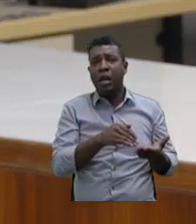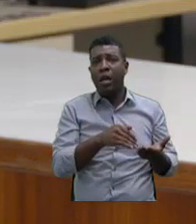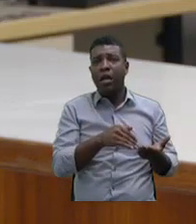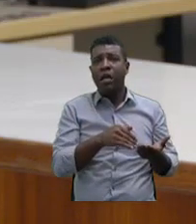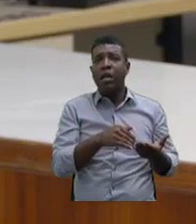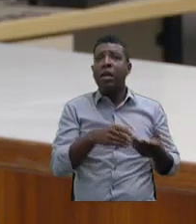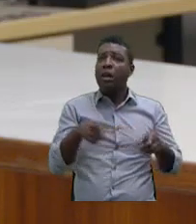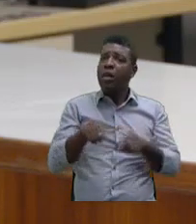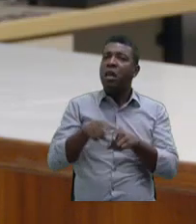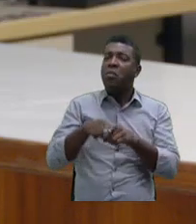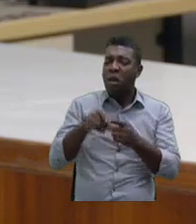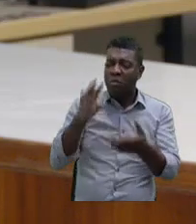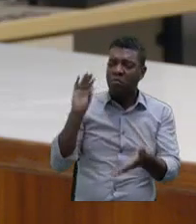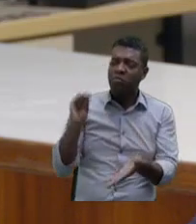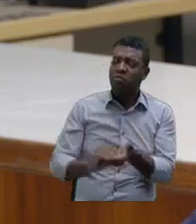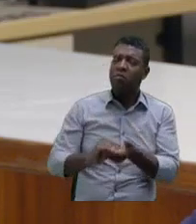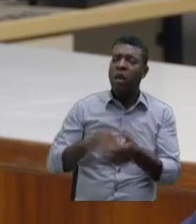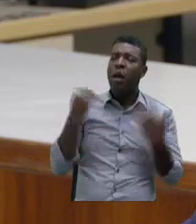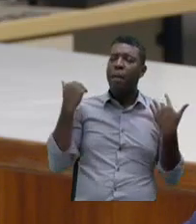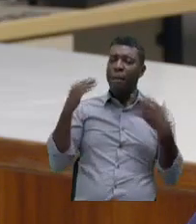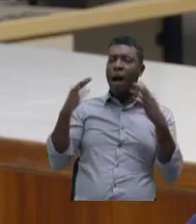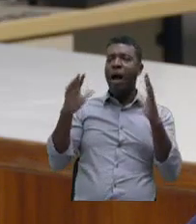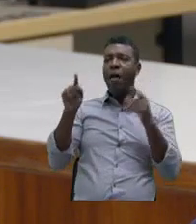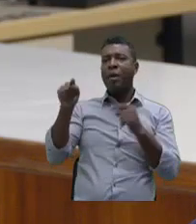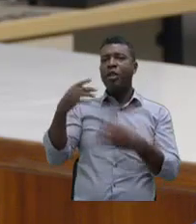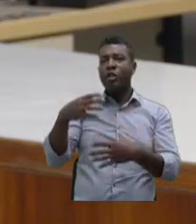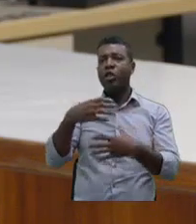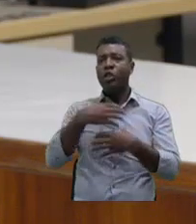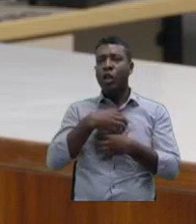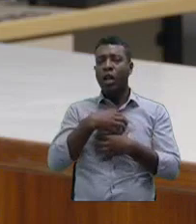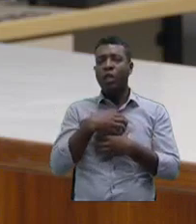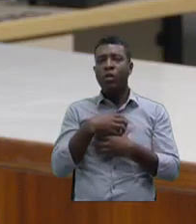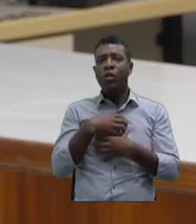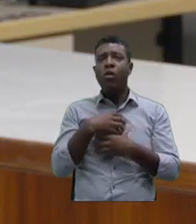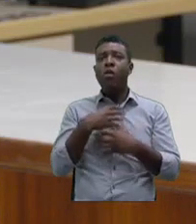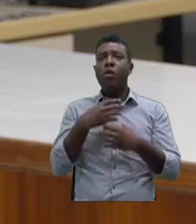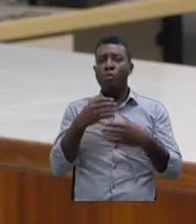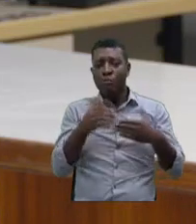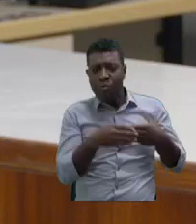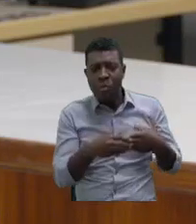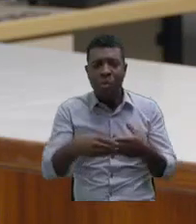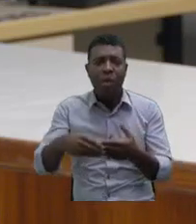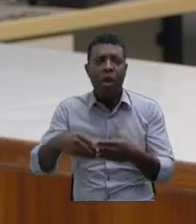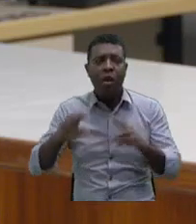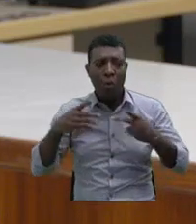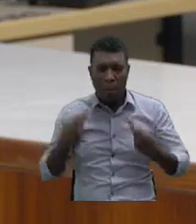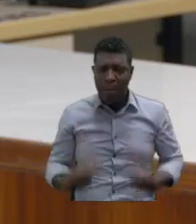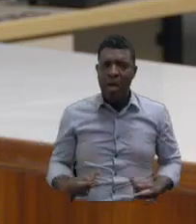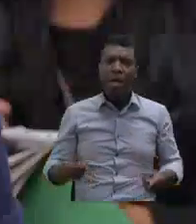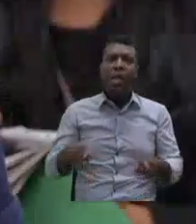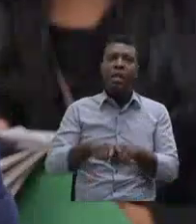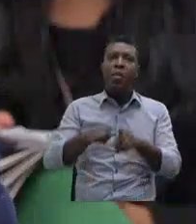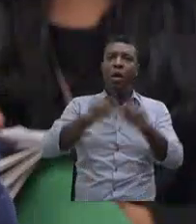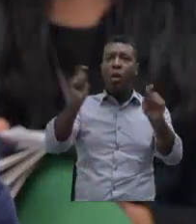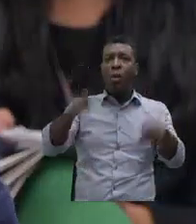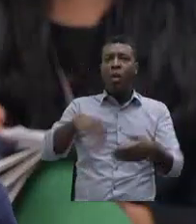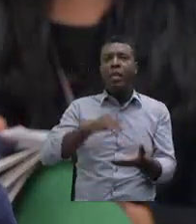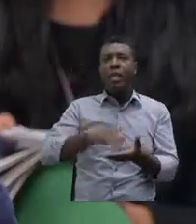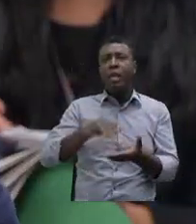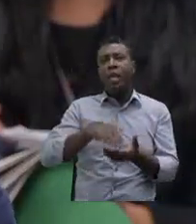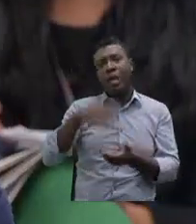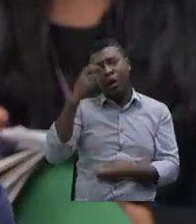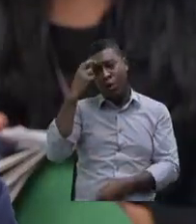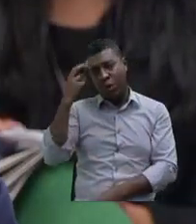registrar aqui os meus parabéns pela sua forma de conduzir humana e competente à Secretaria de Cultura.